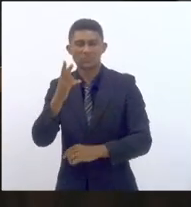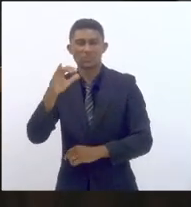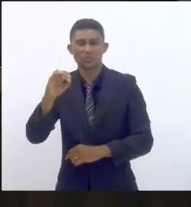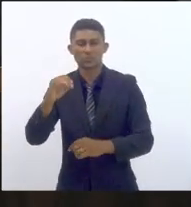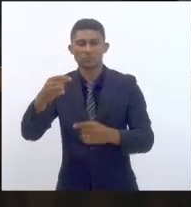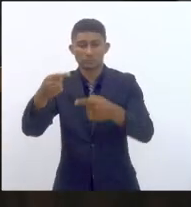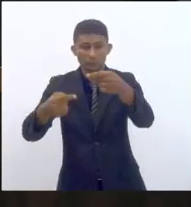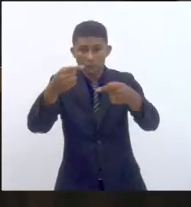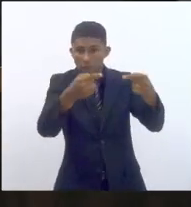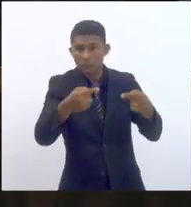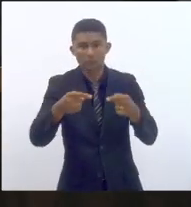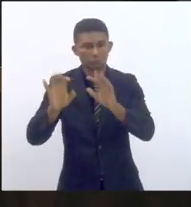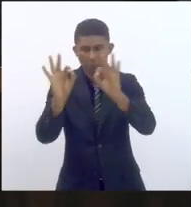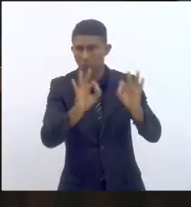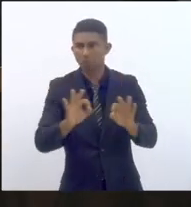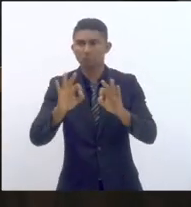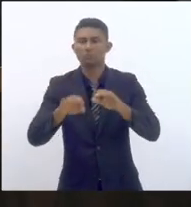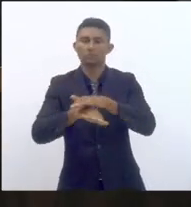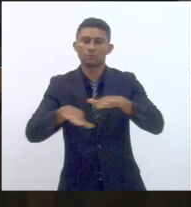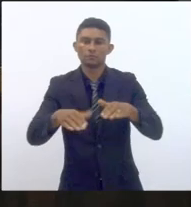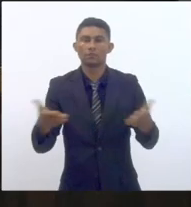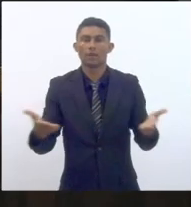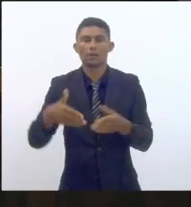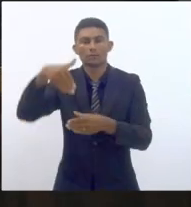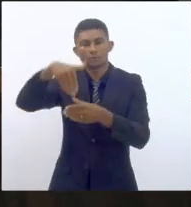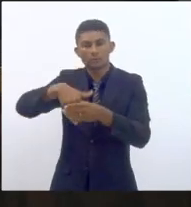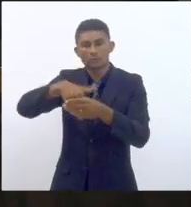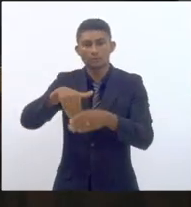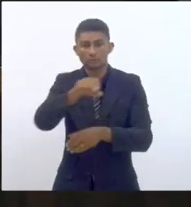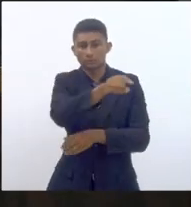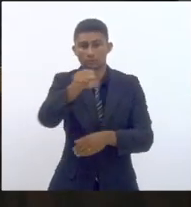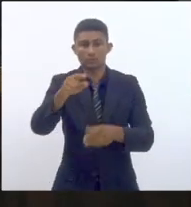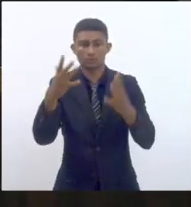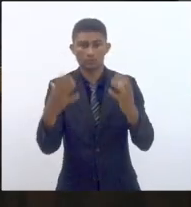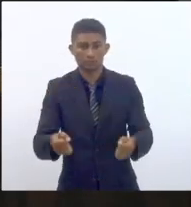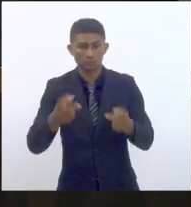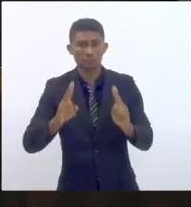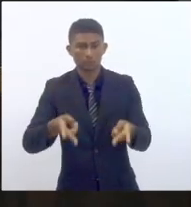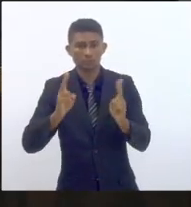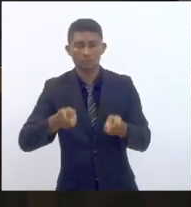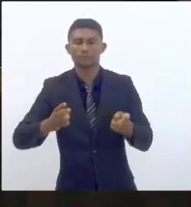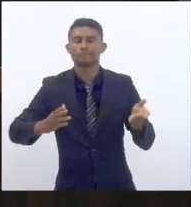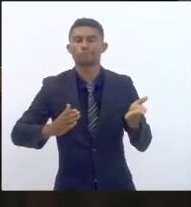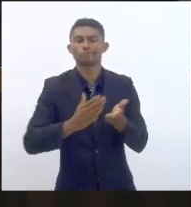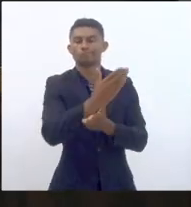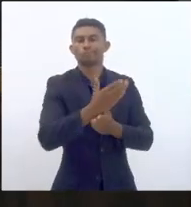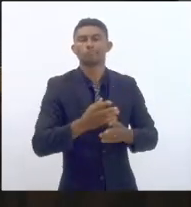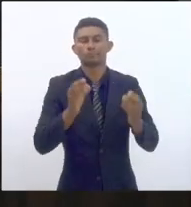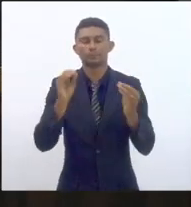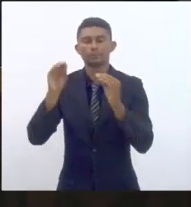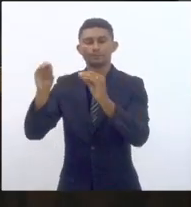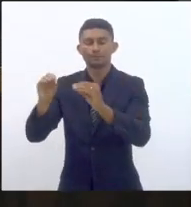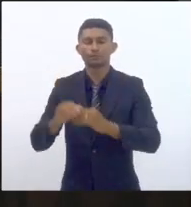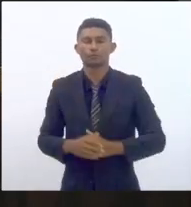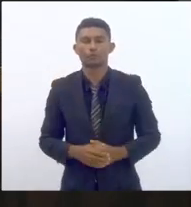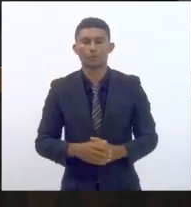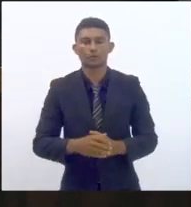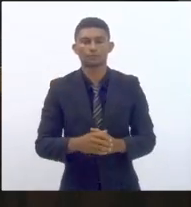discussão, não havendo que queira discutir, encerrada a discussão, em votação, os senhores que aprovam, permaneçam como estão, aprovado, vai à